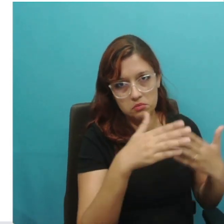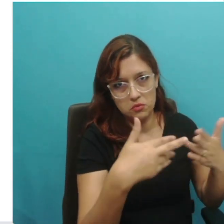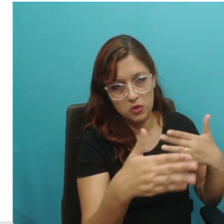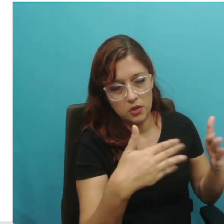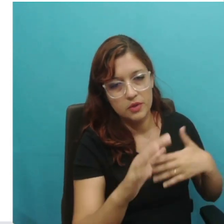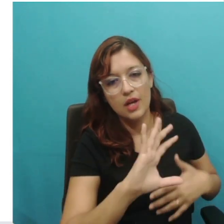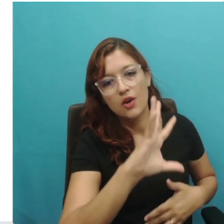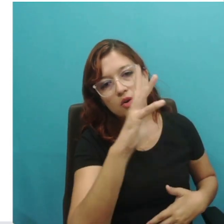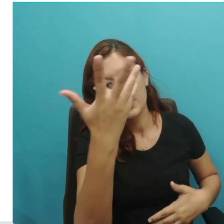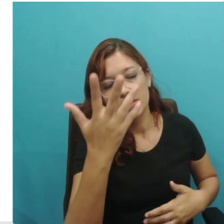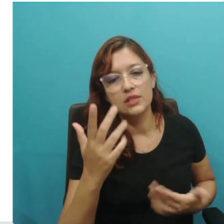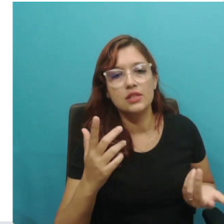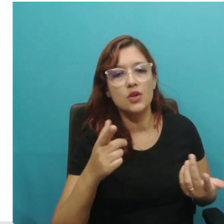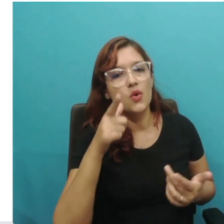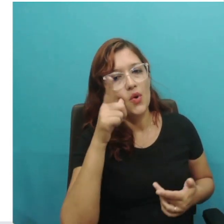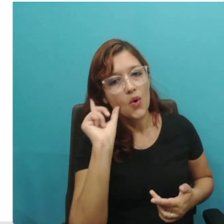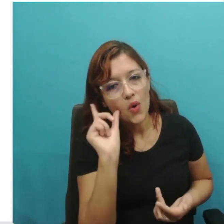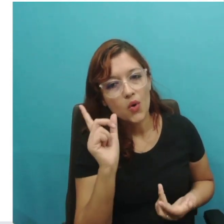sempre relacionado a tempo.